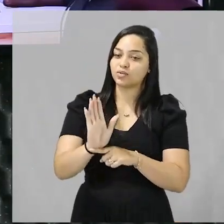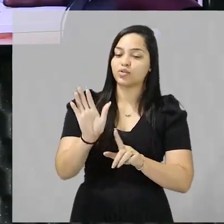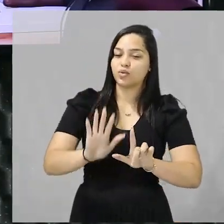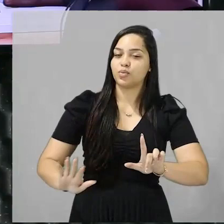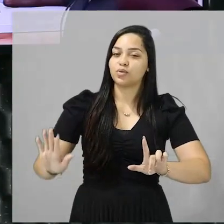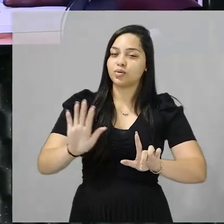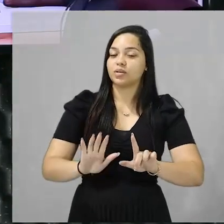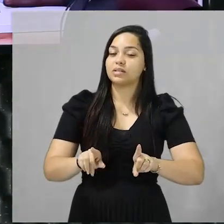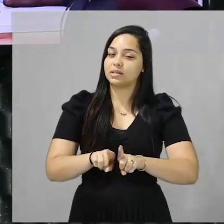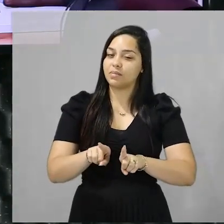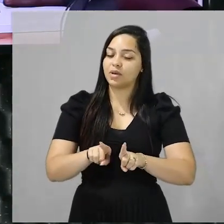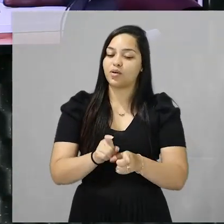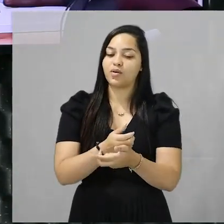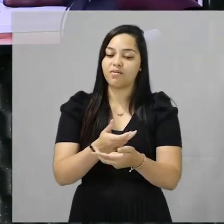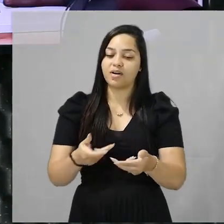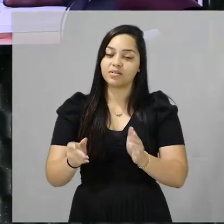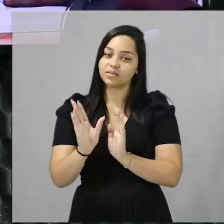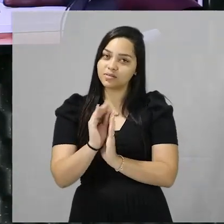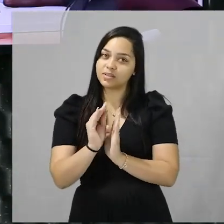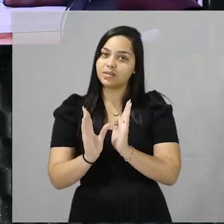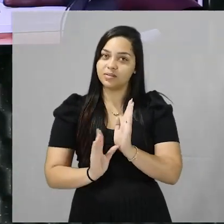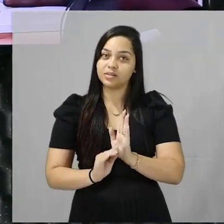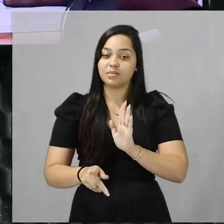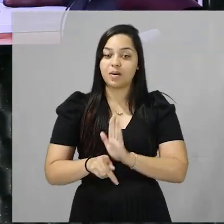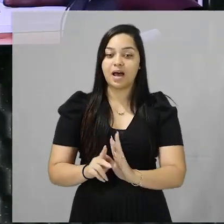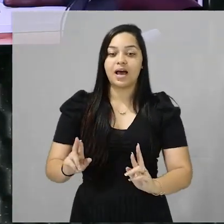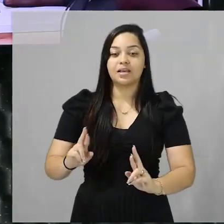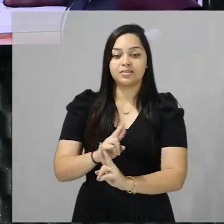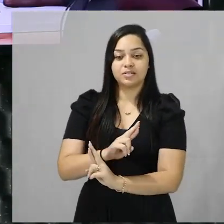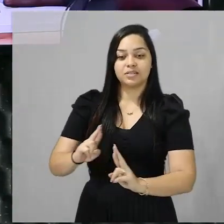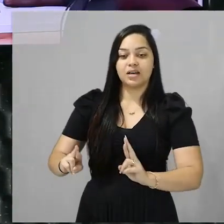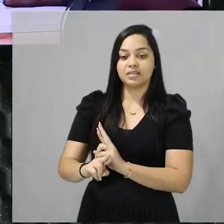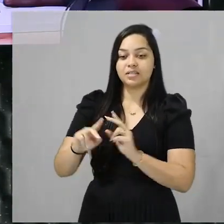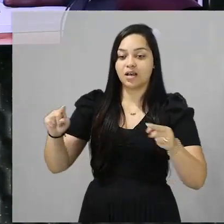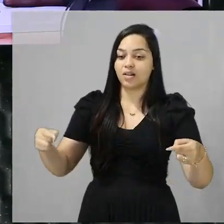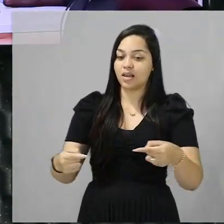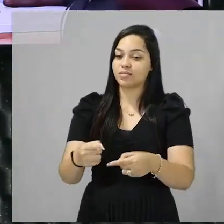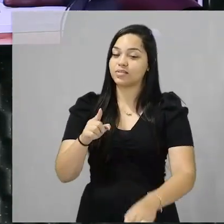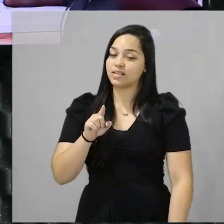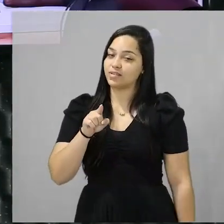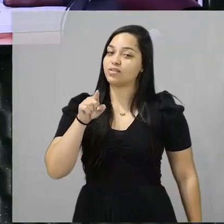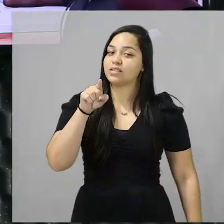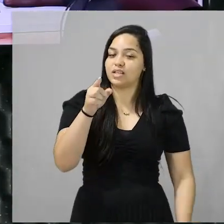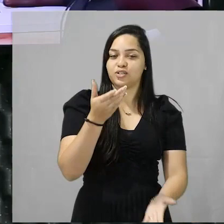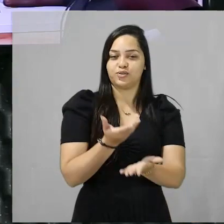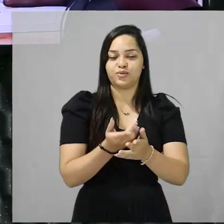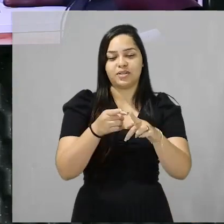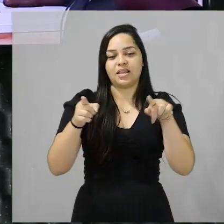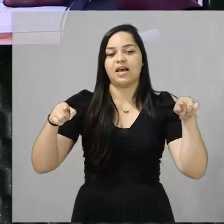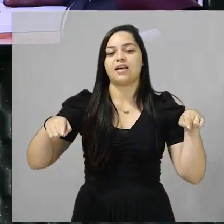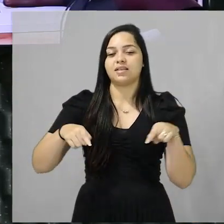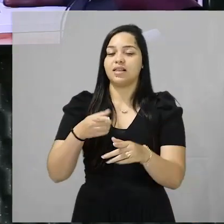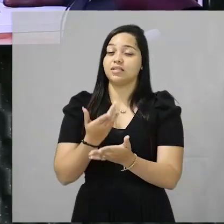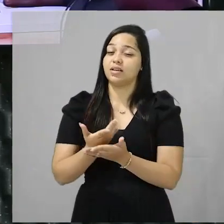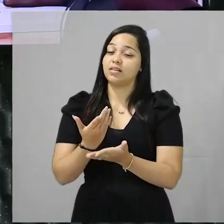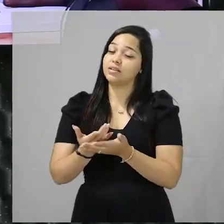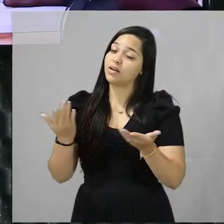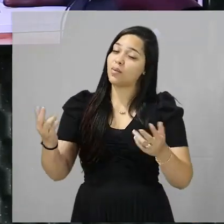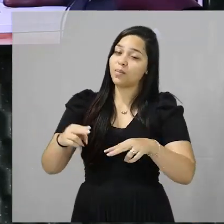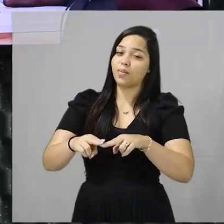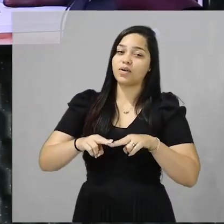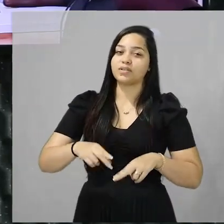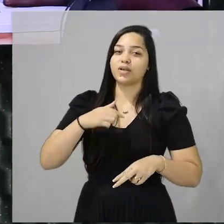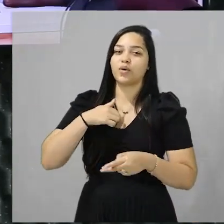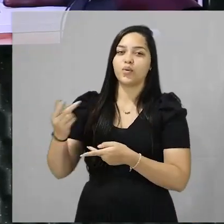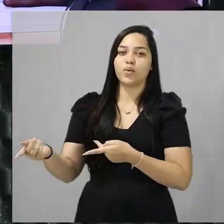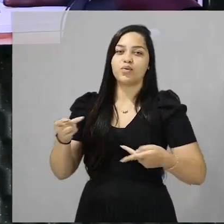Gonçalves Dias com vários conteúdos que estão associados e alinhados àquilo que você estuda em sala de aula. Então eu convido você a